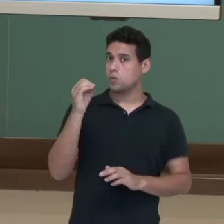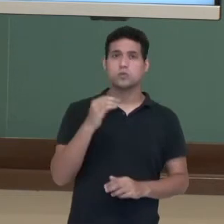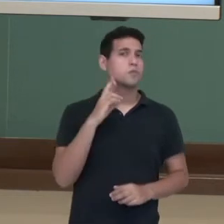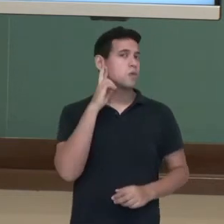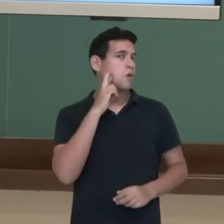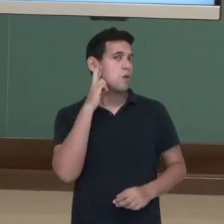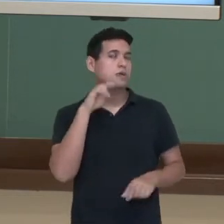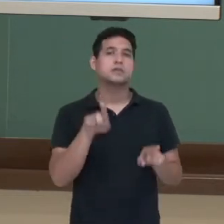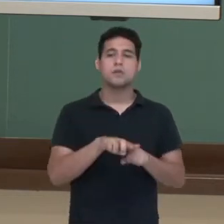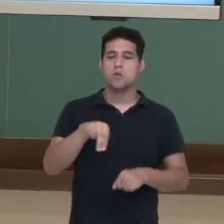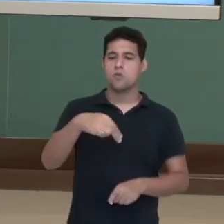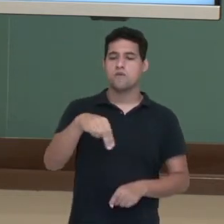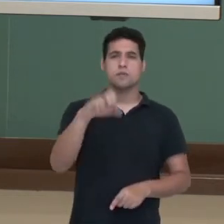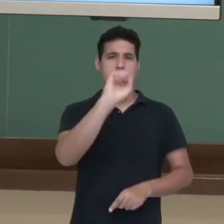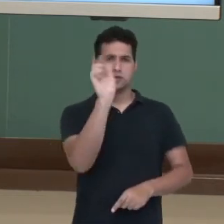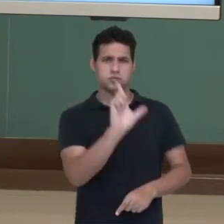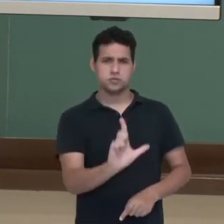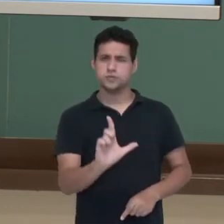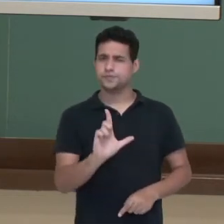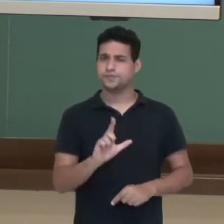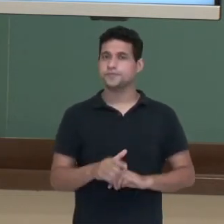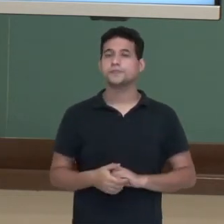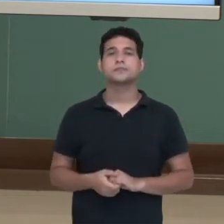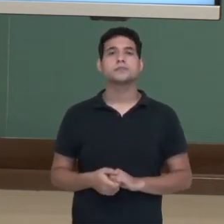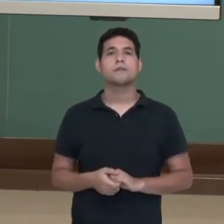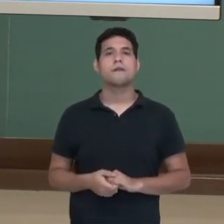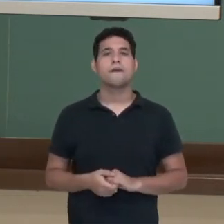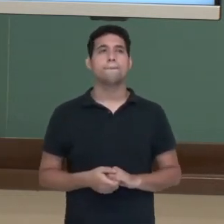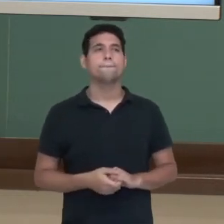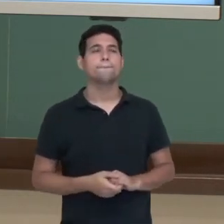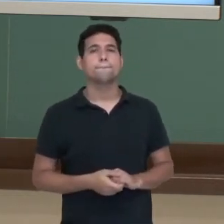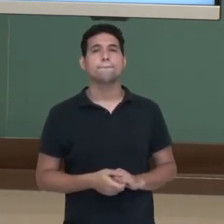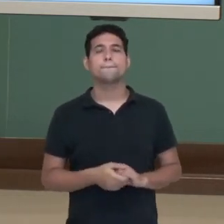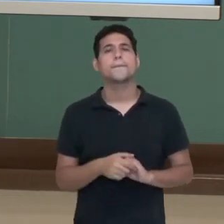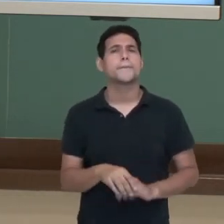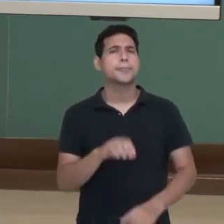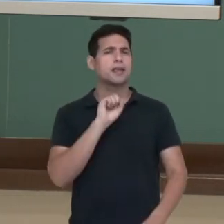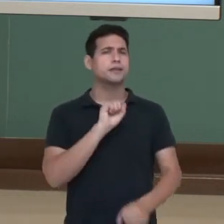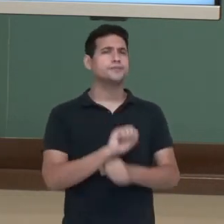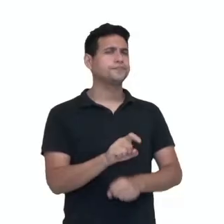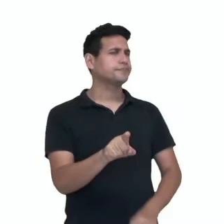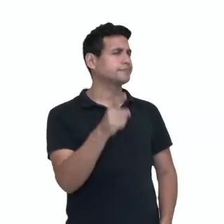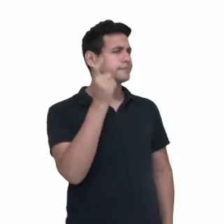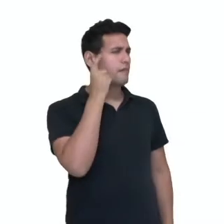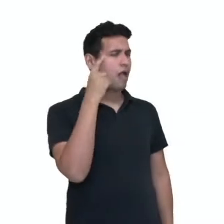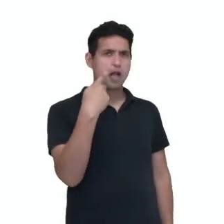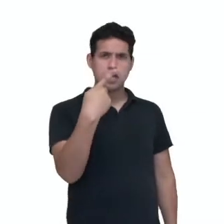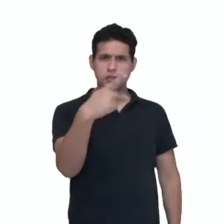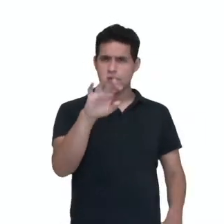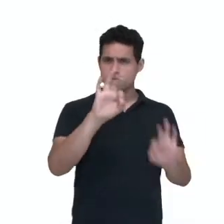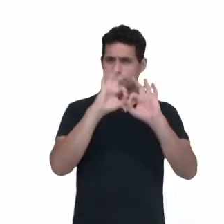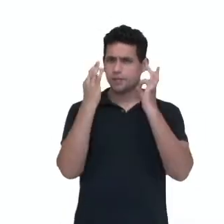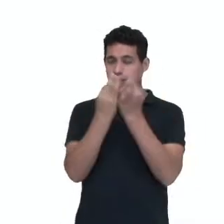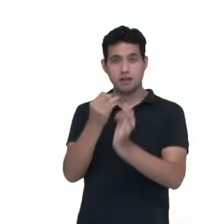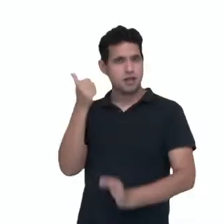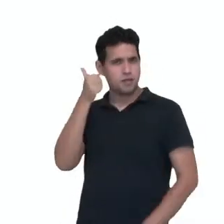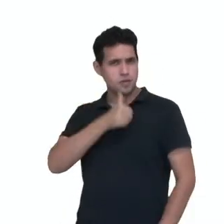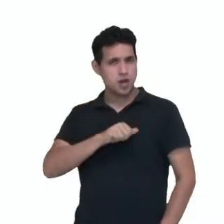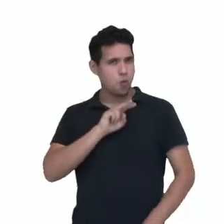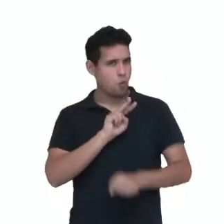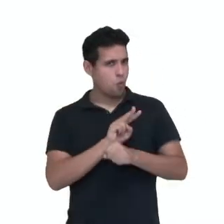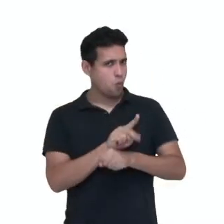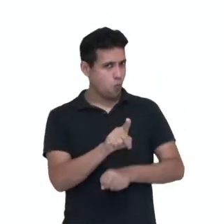e o Novembro Azul. Vamos a seguir? Vamos a pensar. Em sua família, as mulheres se